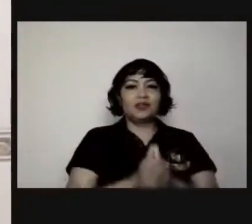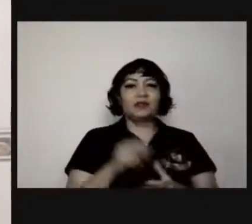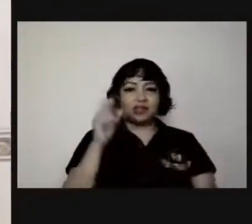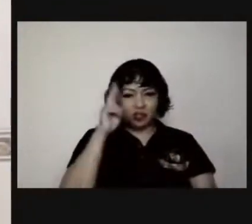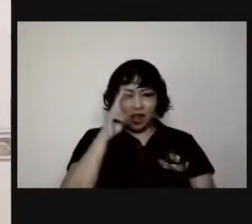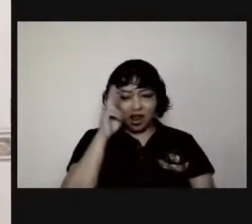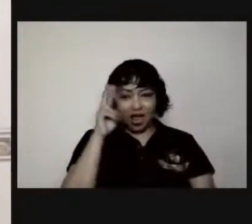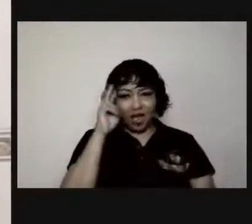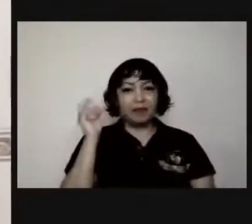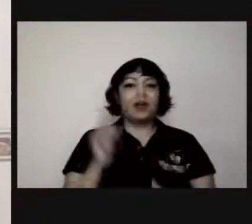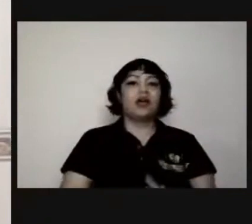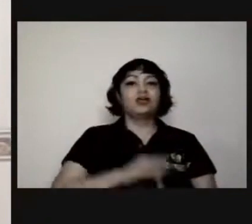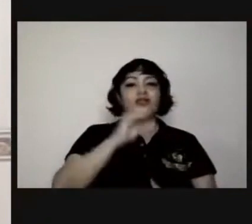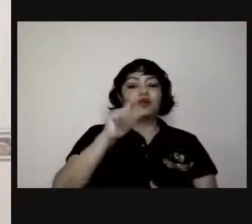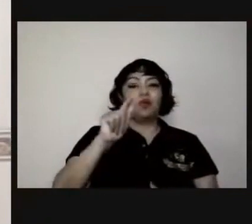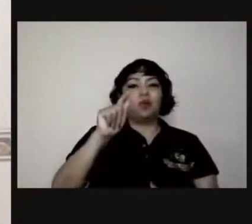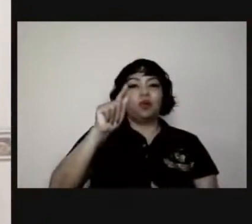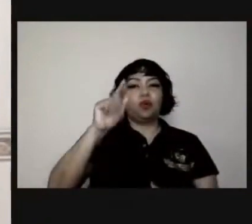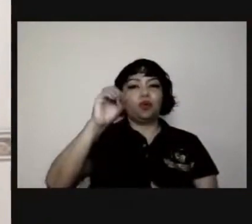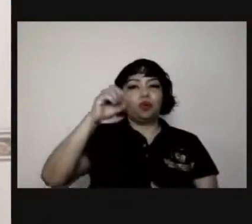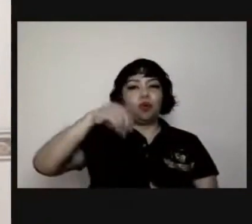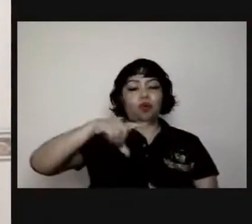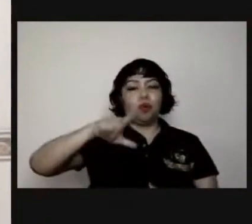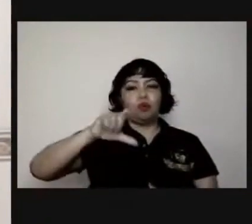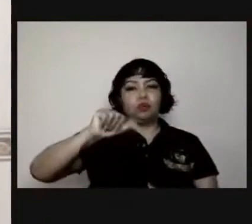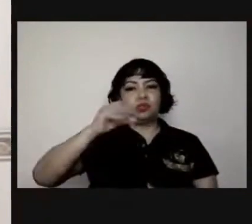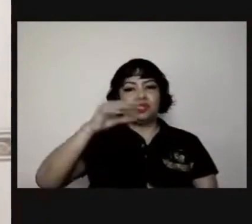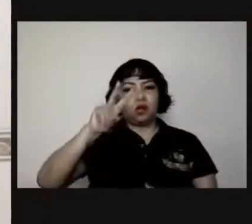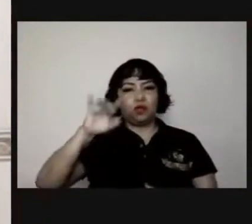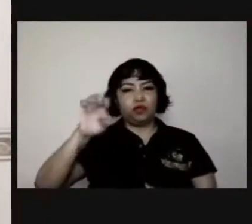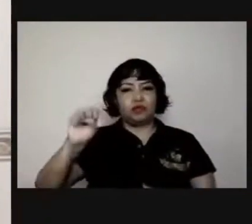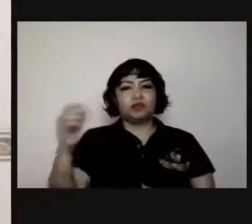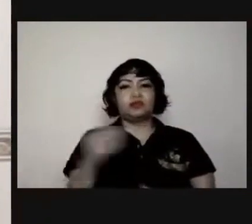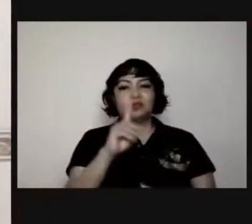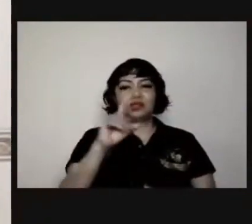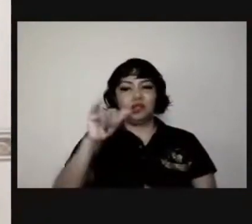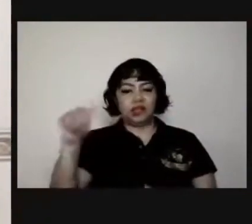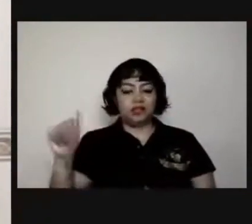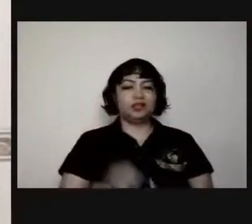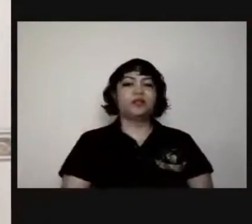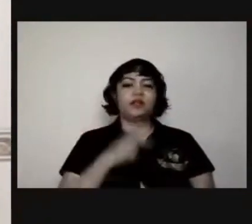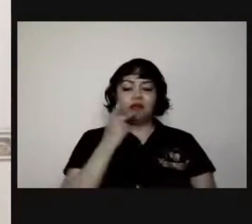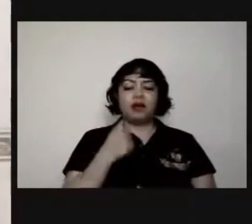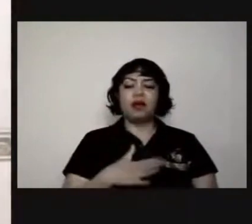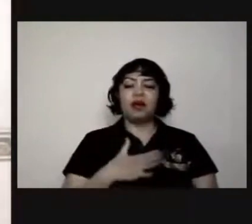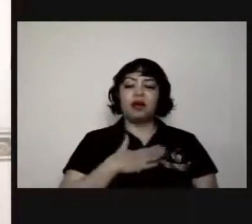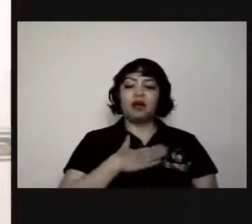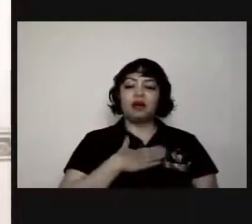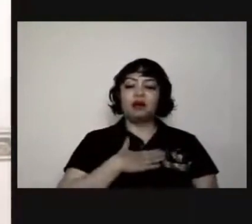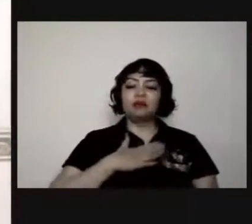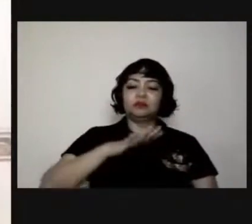Exílio de Gonçalves Dias. Ele falou assim, a primeira estrofe. Minha terra tem palmeiras, onde canta o